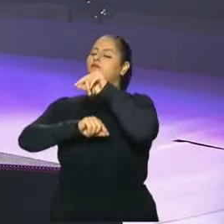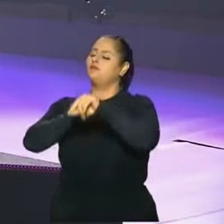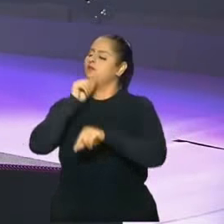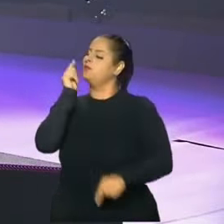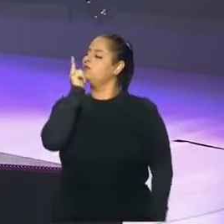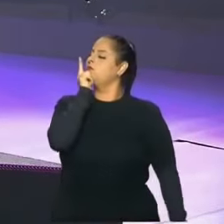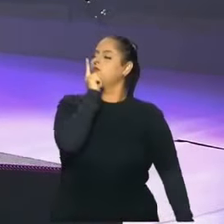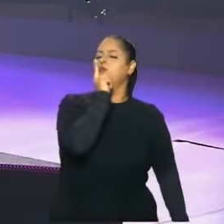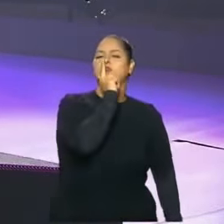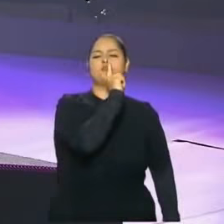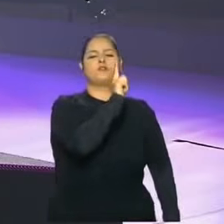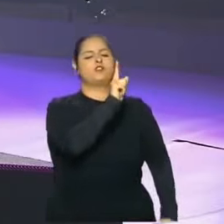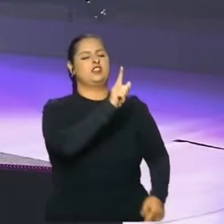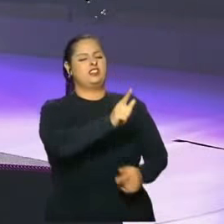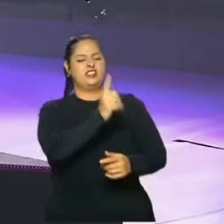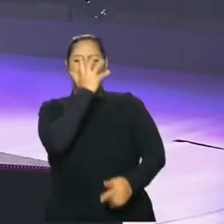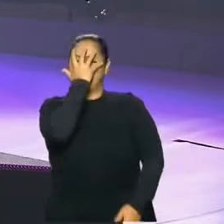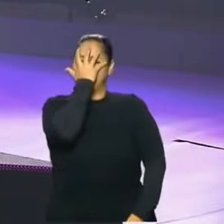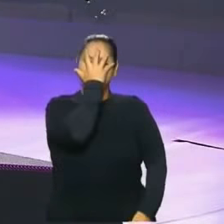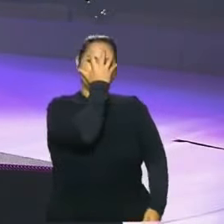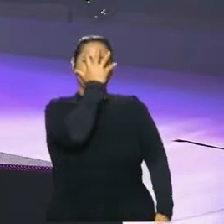tirasses essa máscara